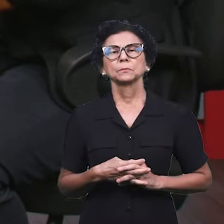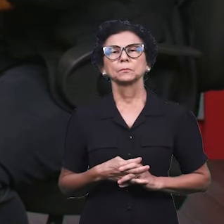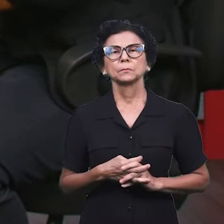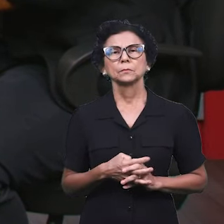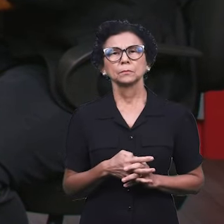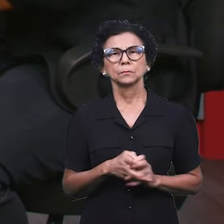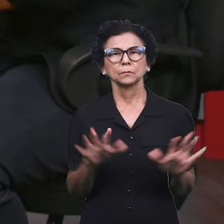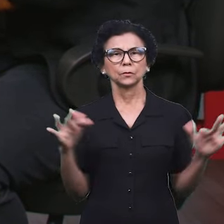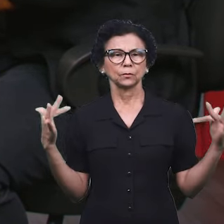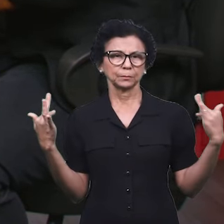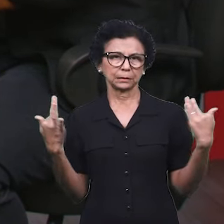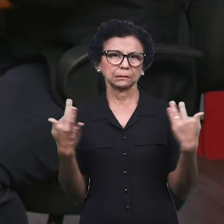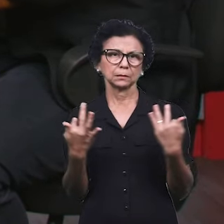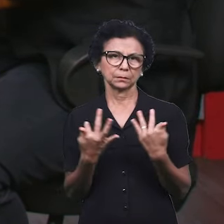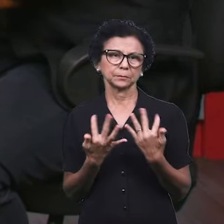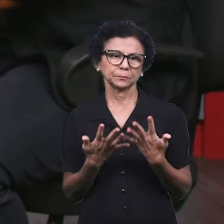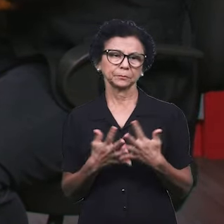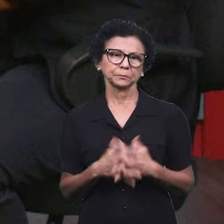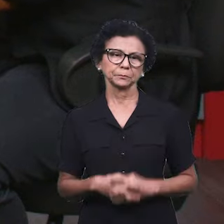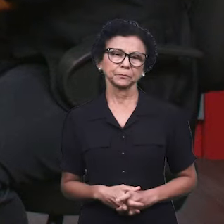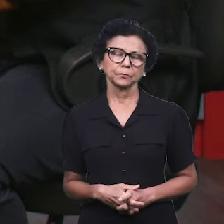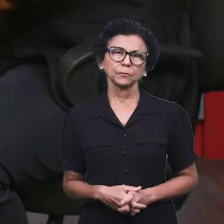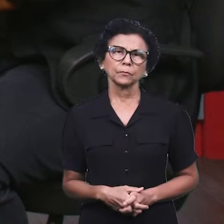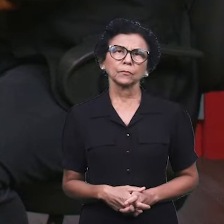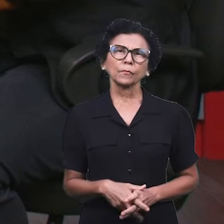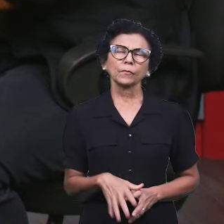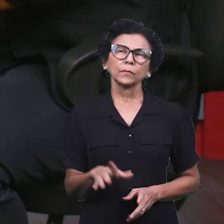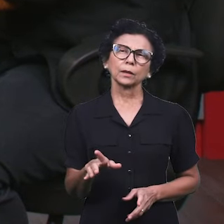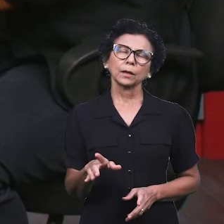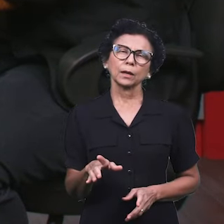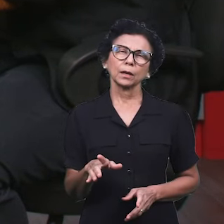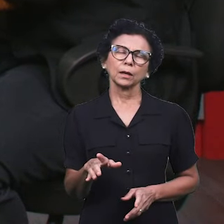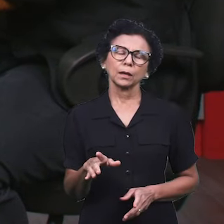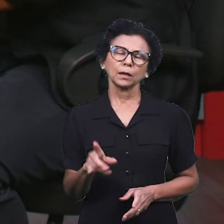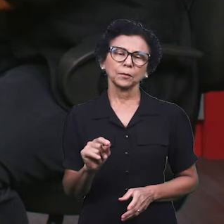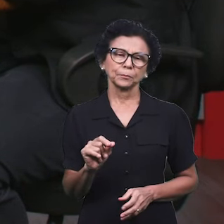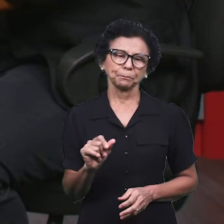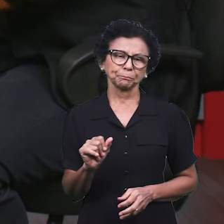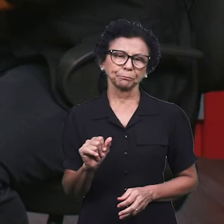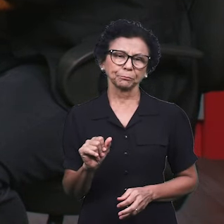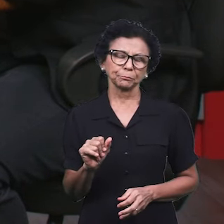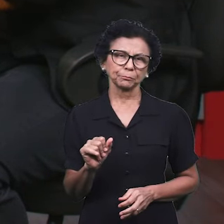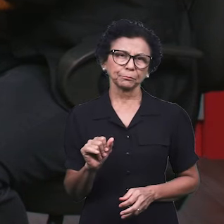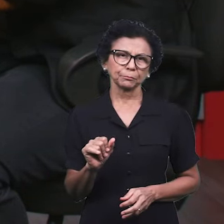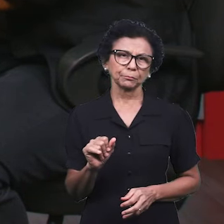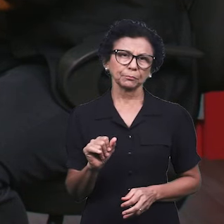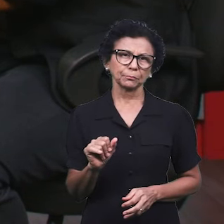a família, né? Eu tenho depois uma